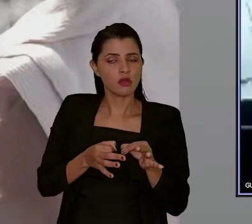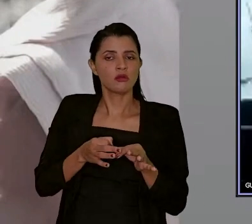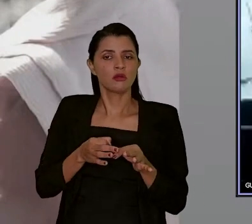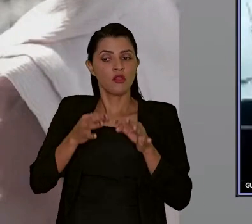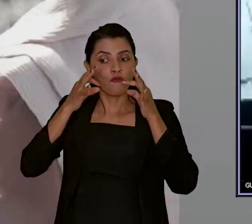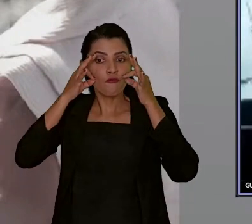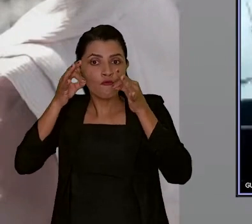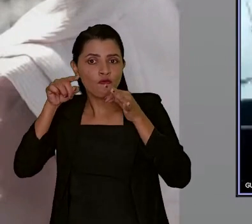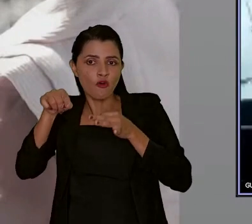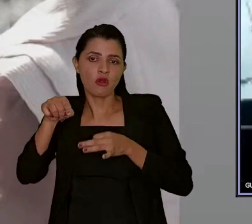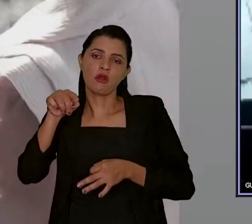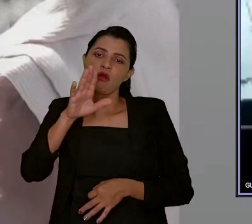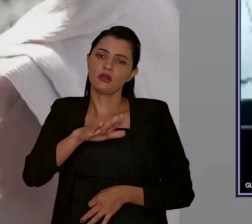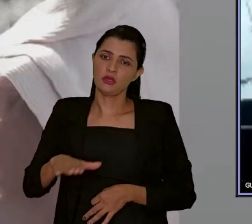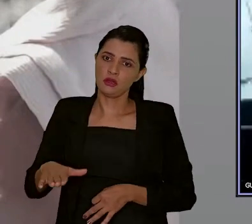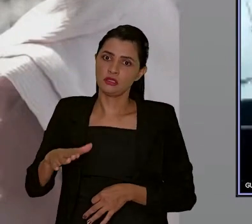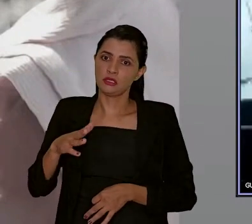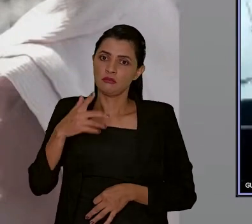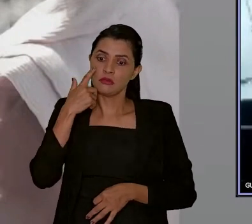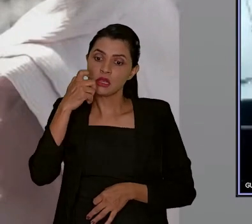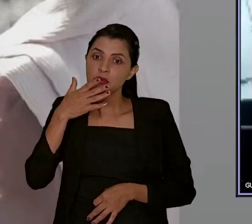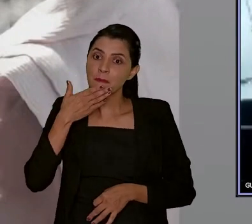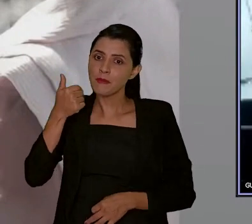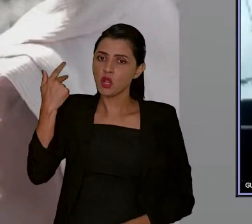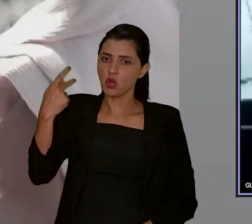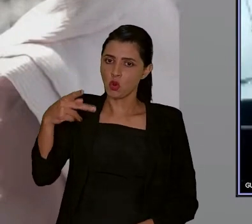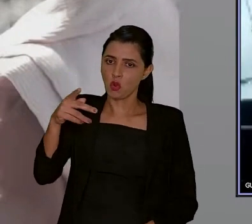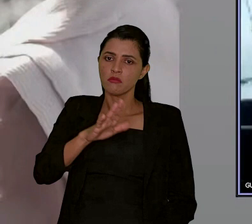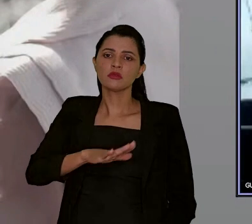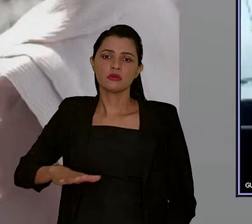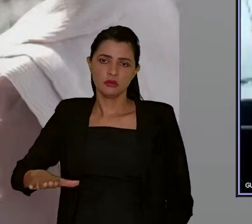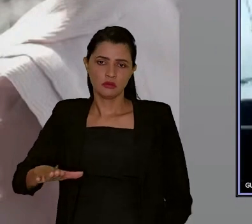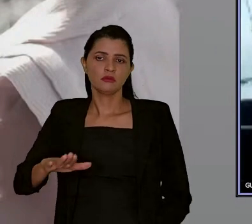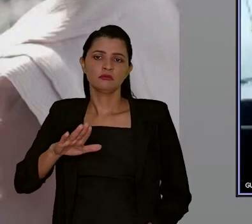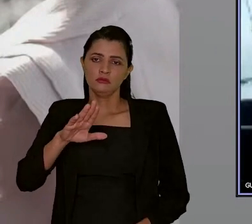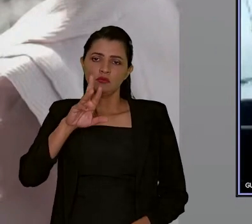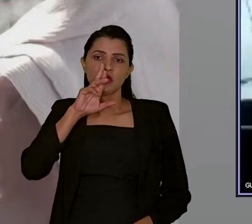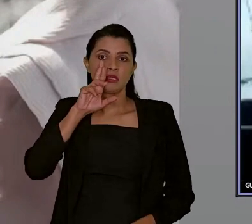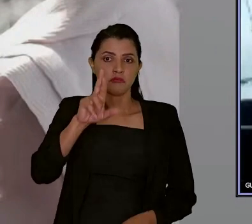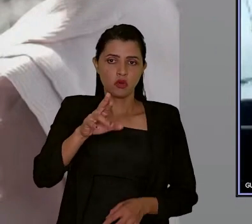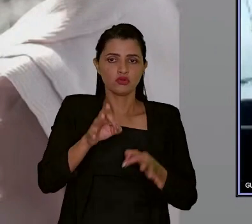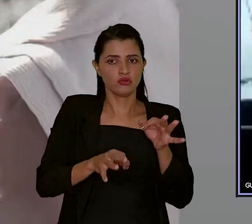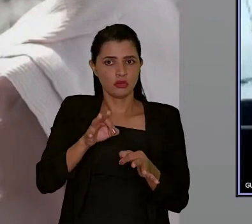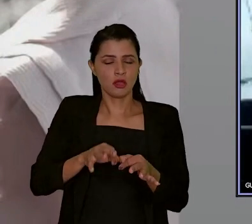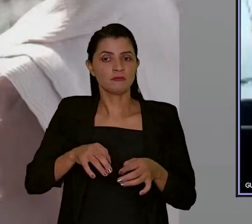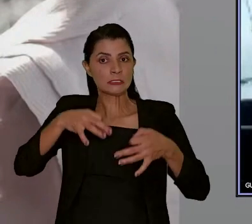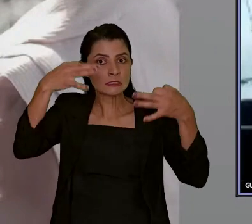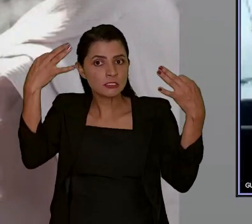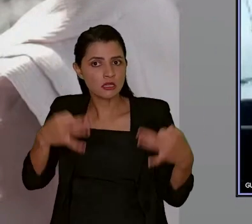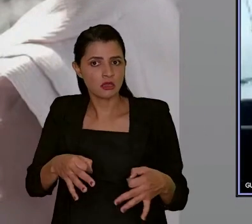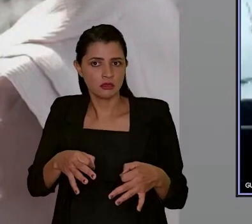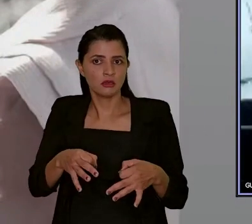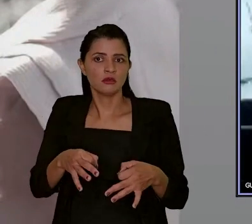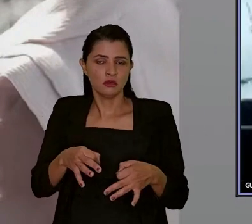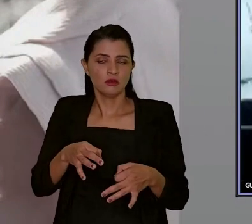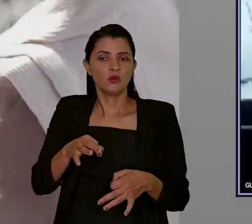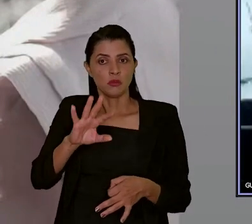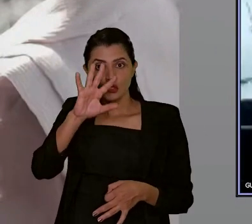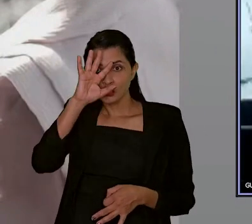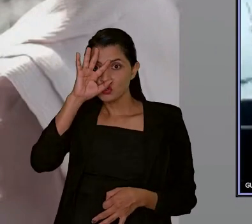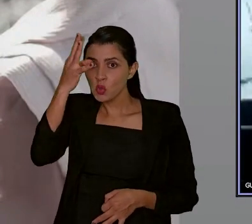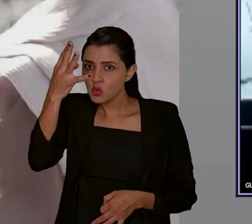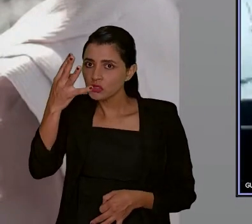interesse da criança uma solução judicial célere, uma solução judicial